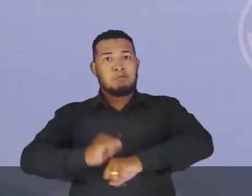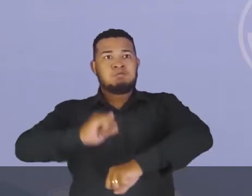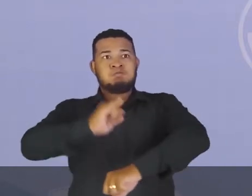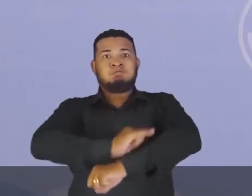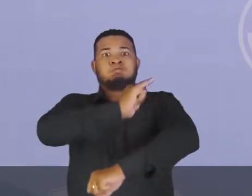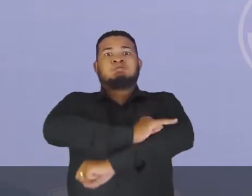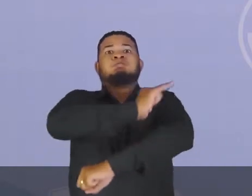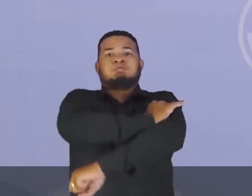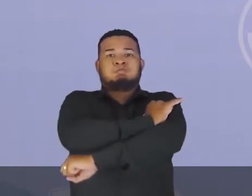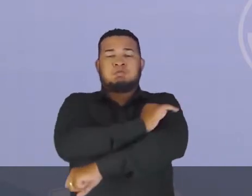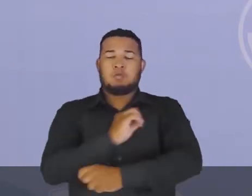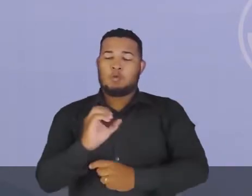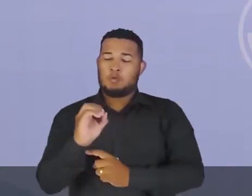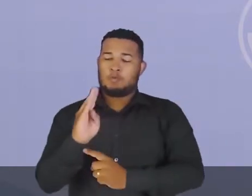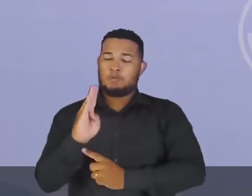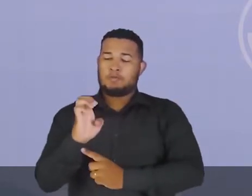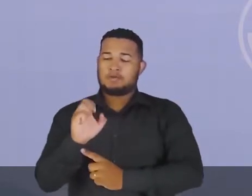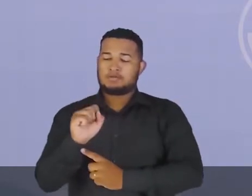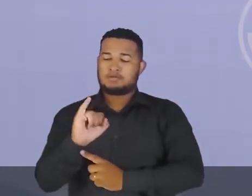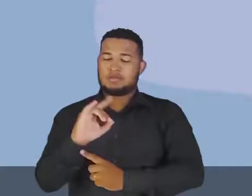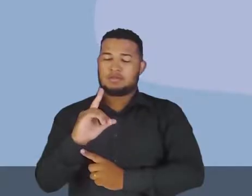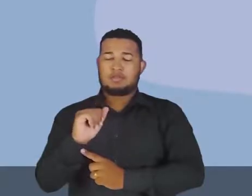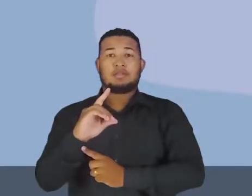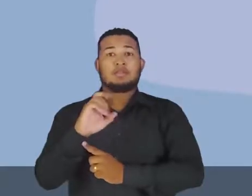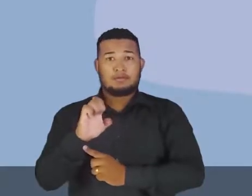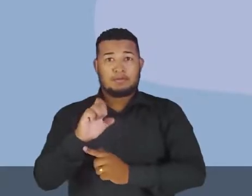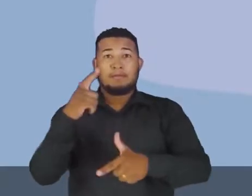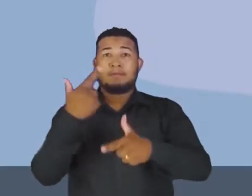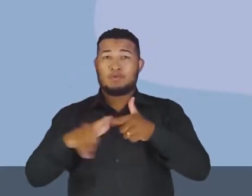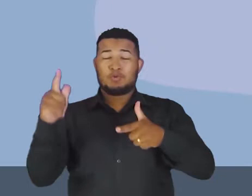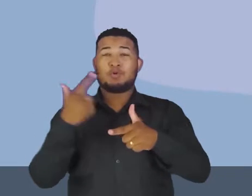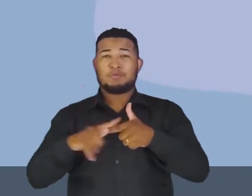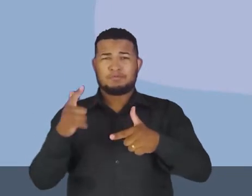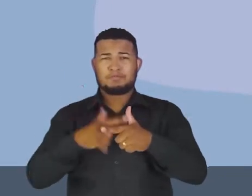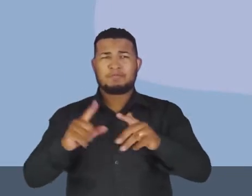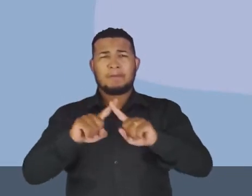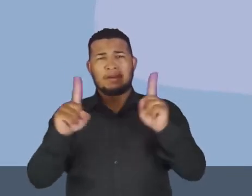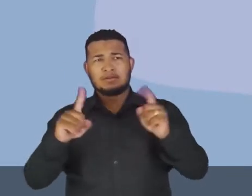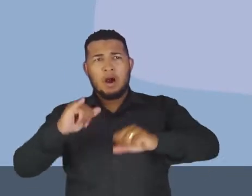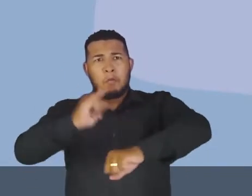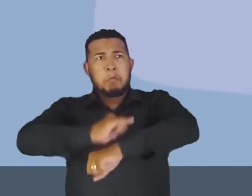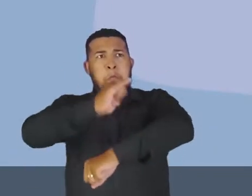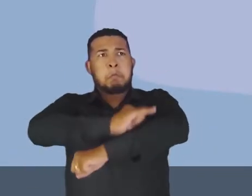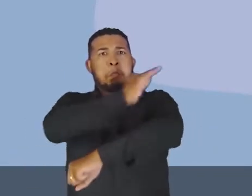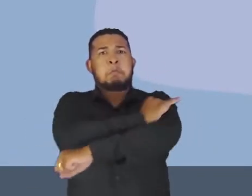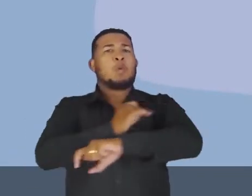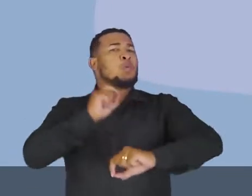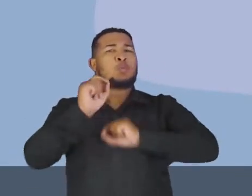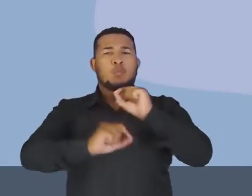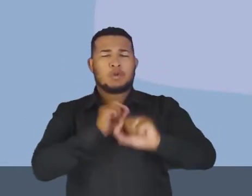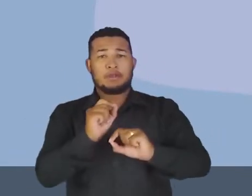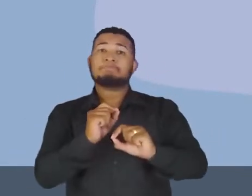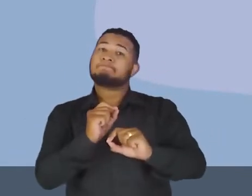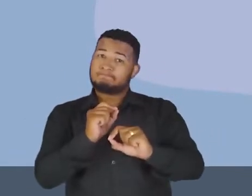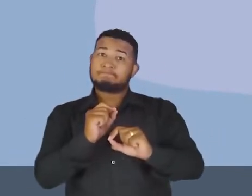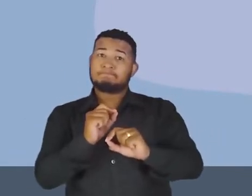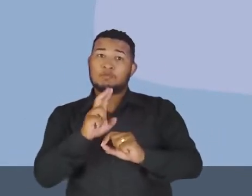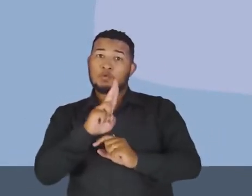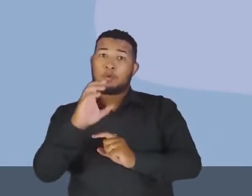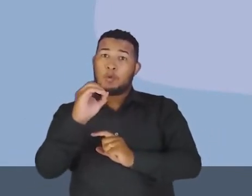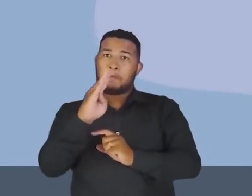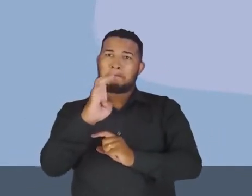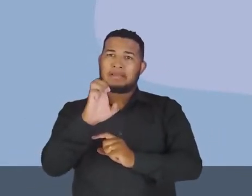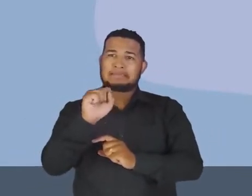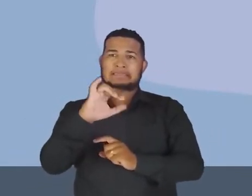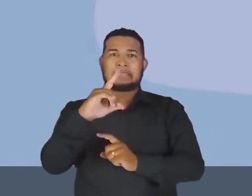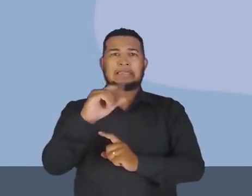esse grande problema. Acompanhe no slide comigo aqui, por favor. O que é a obesidade? A obesidade, de acordo com a